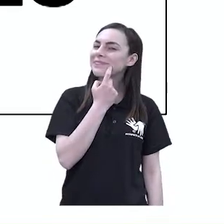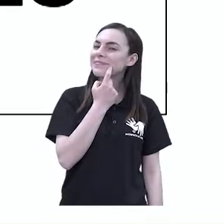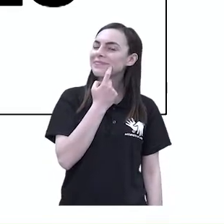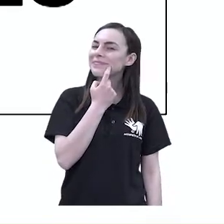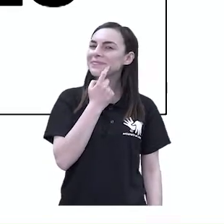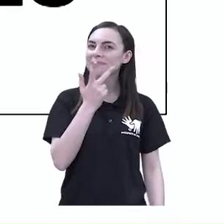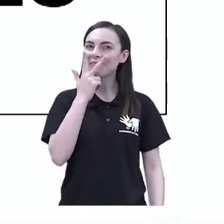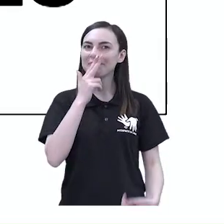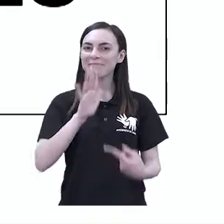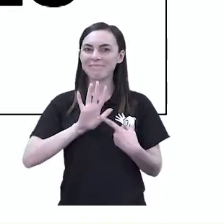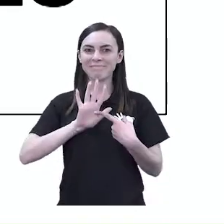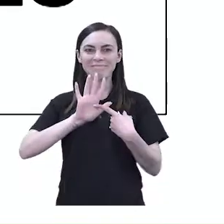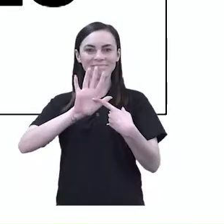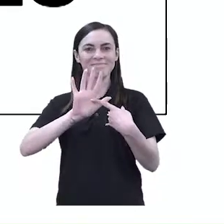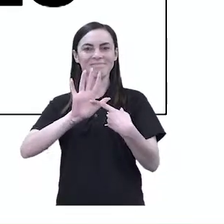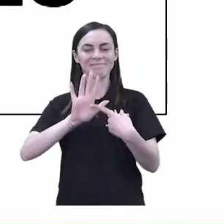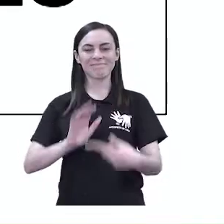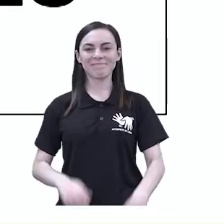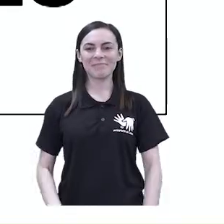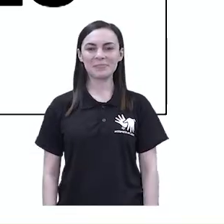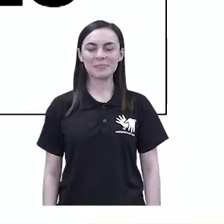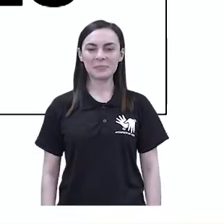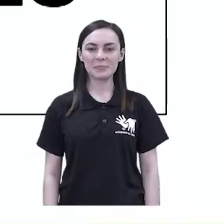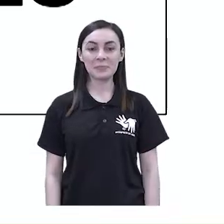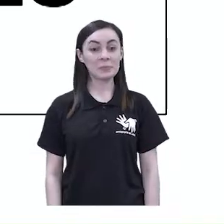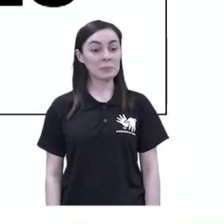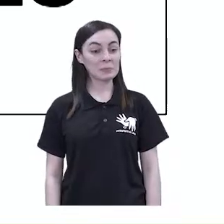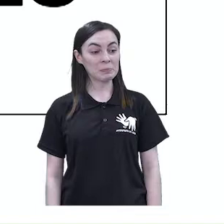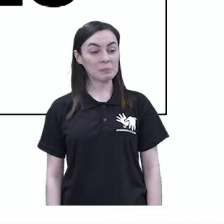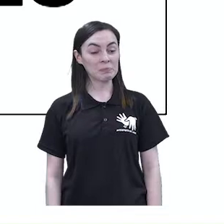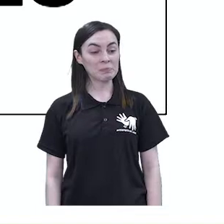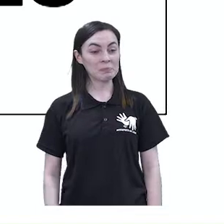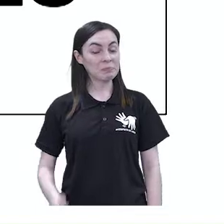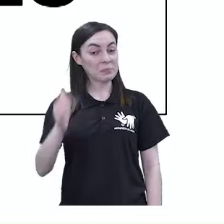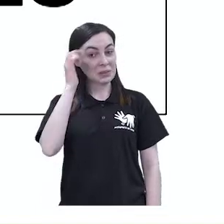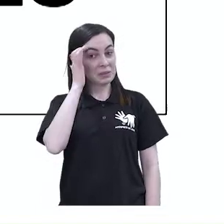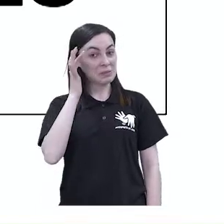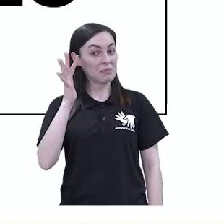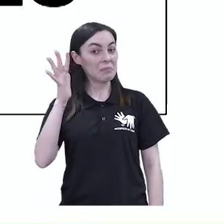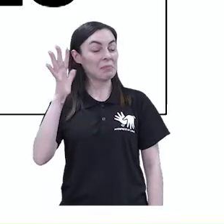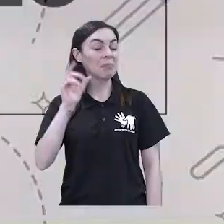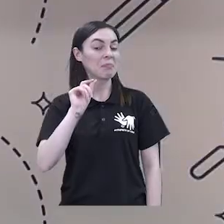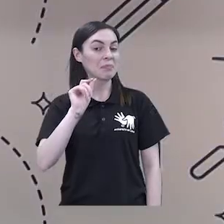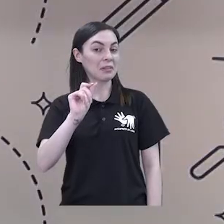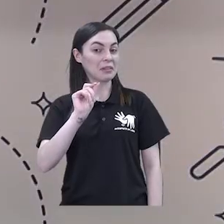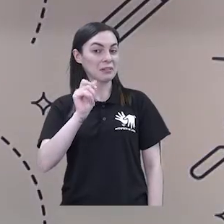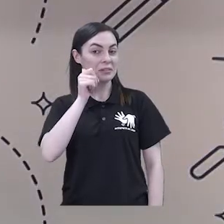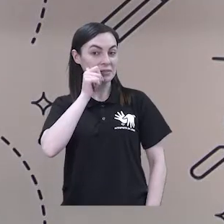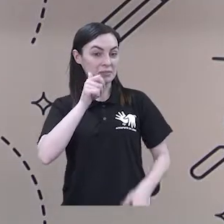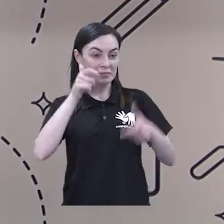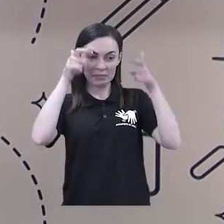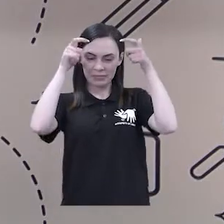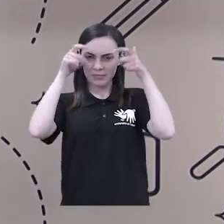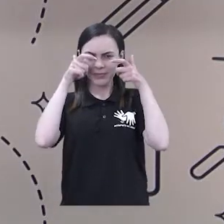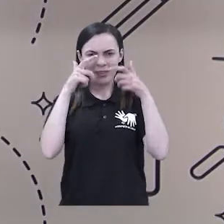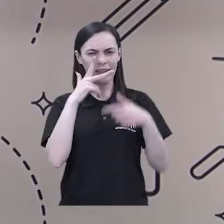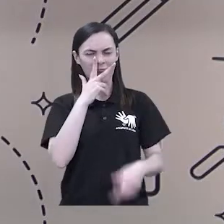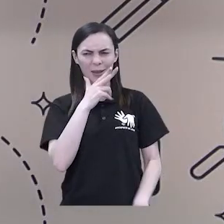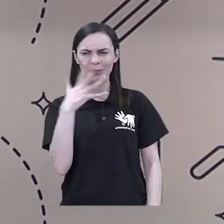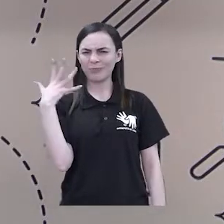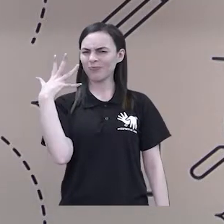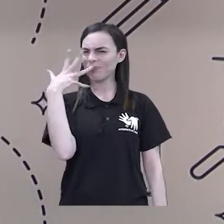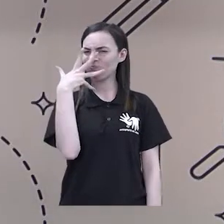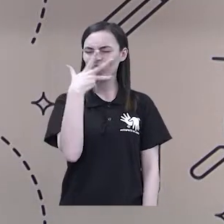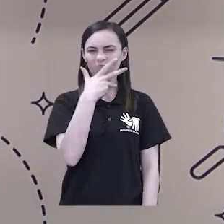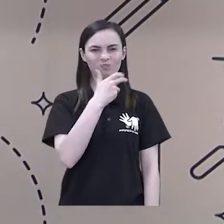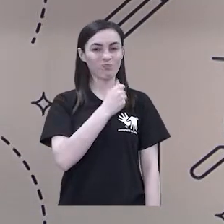sorriso. Olha só! Eu já estou imaginando essa princesa. Ela deve ser